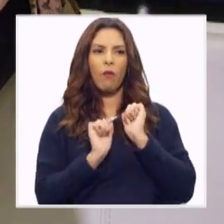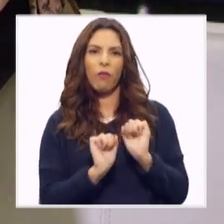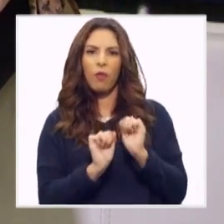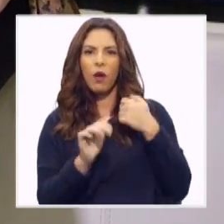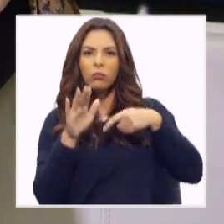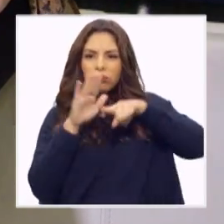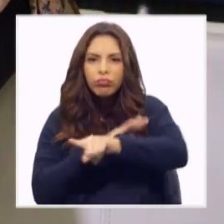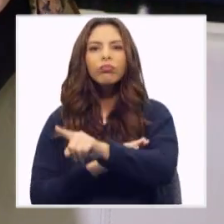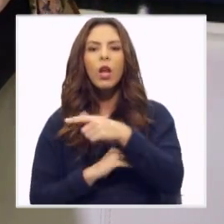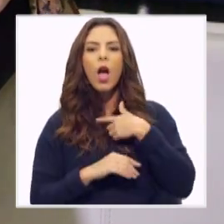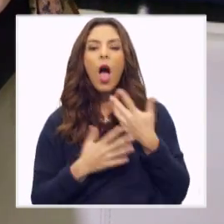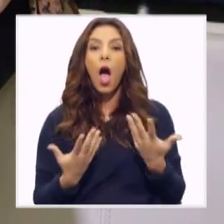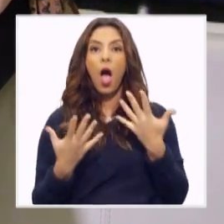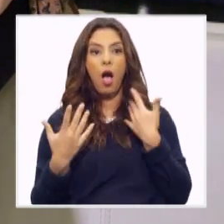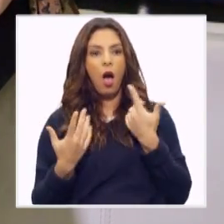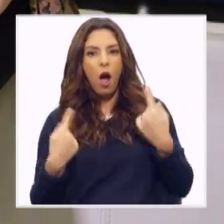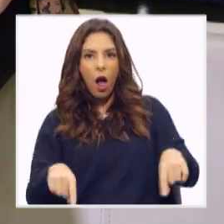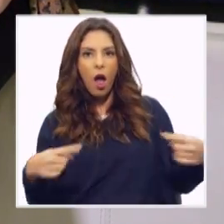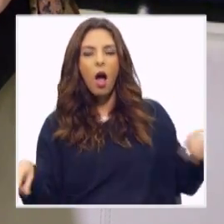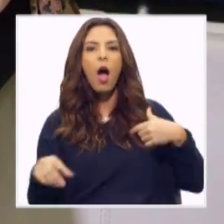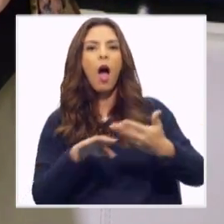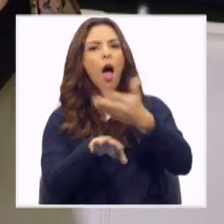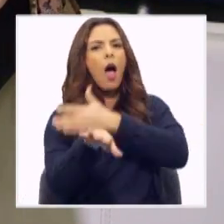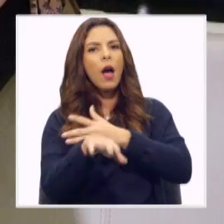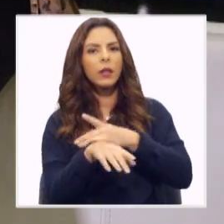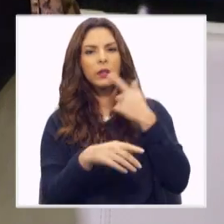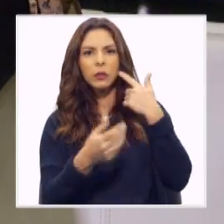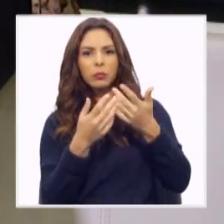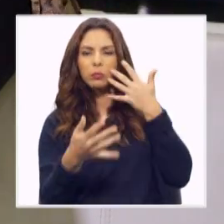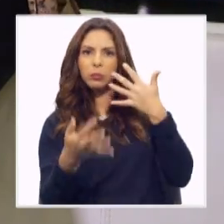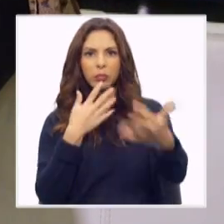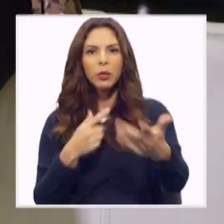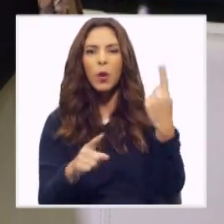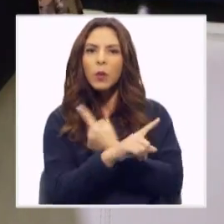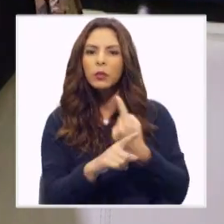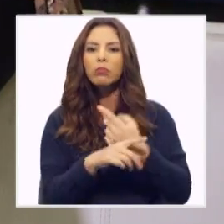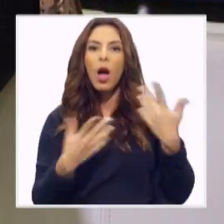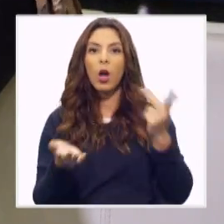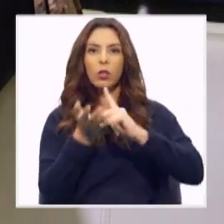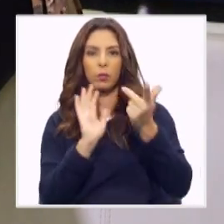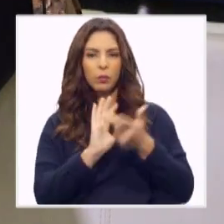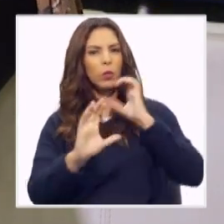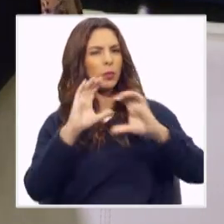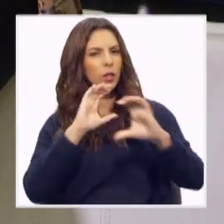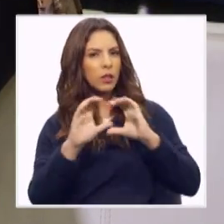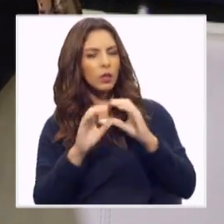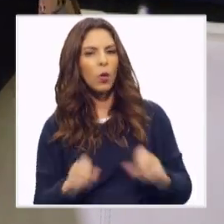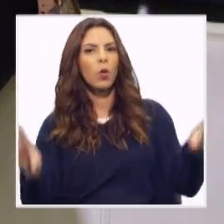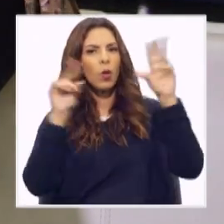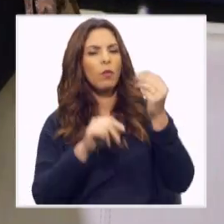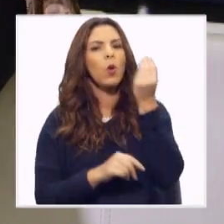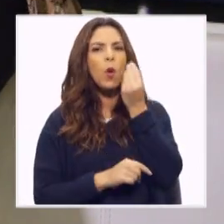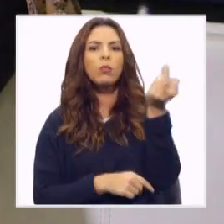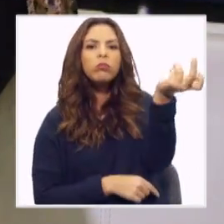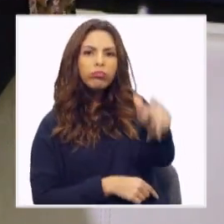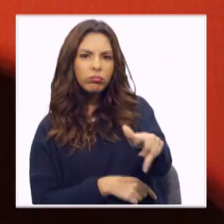abrigo. Agora temos à mão o que antes era só ficção científica. Descobre como a informação, a tecnologia e a comunicação entraram